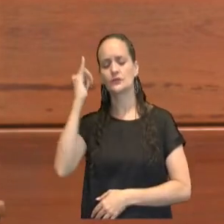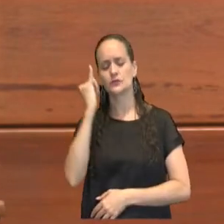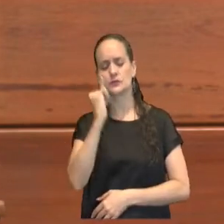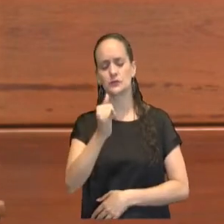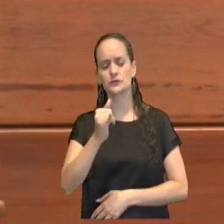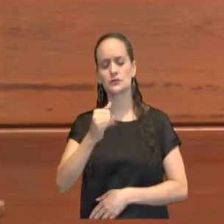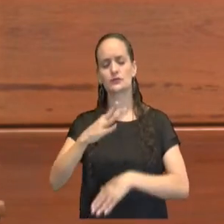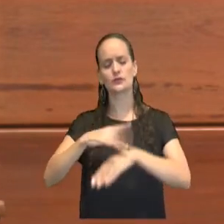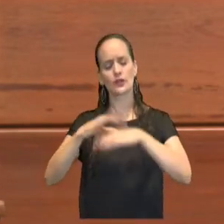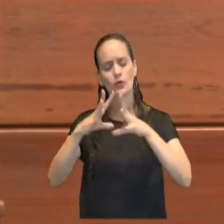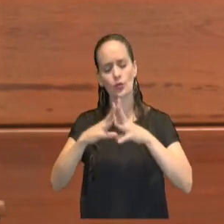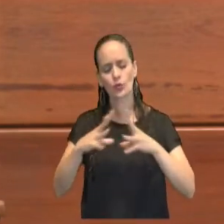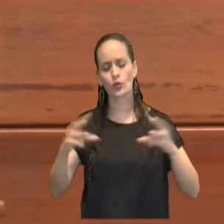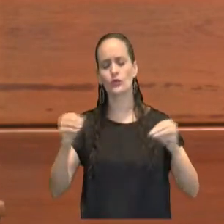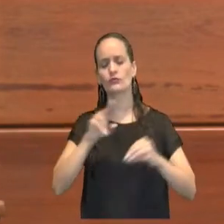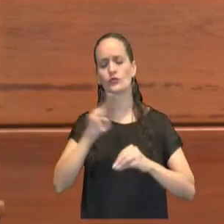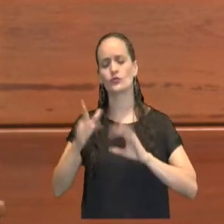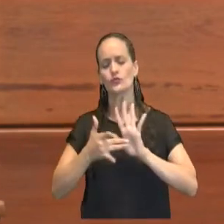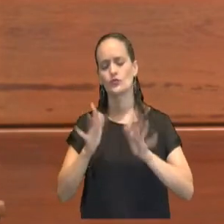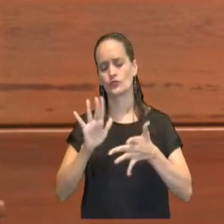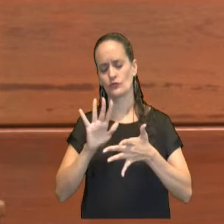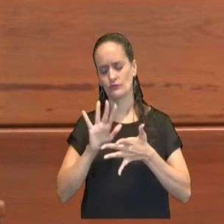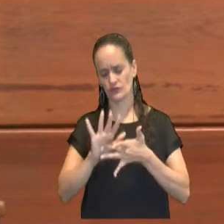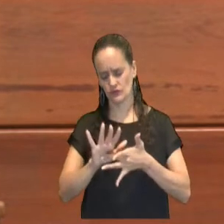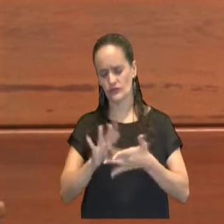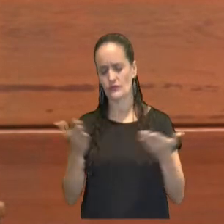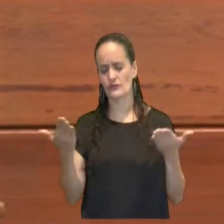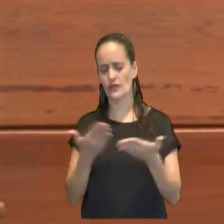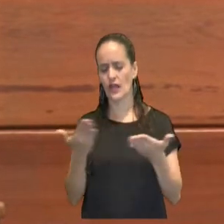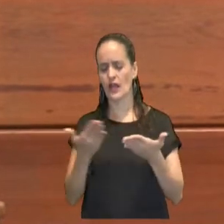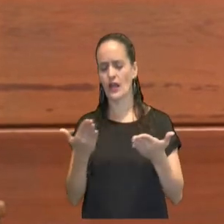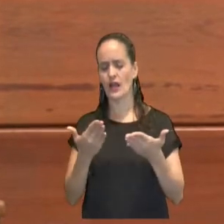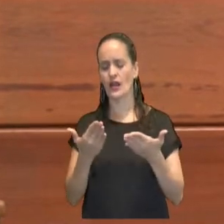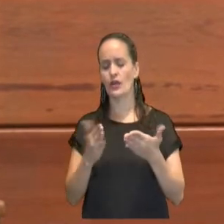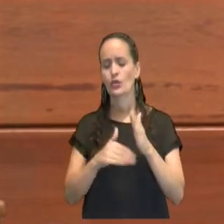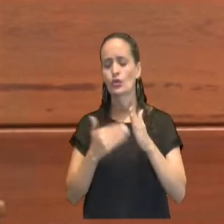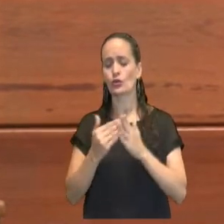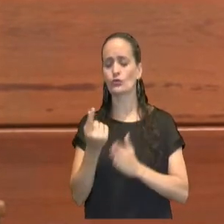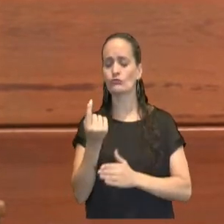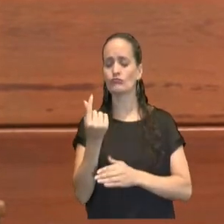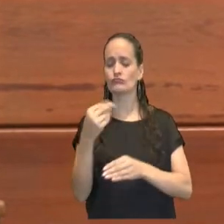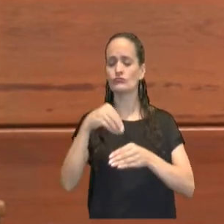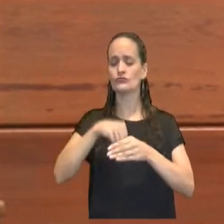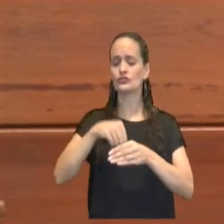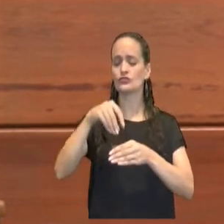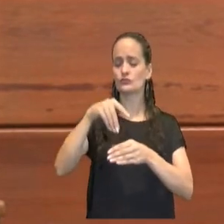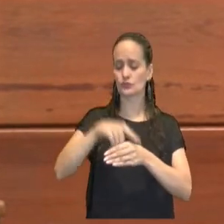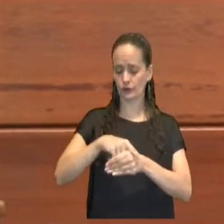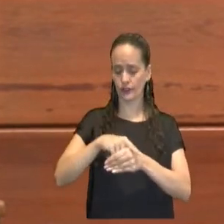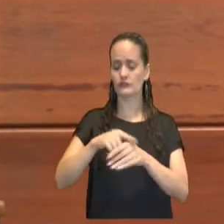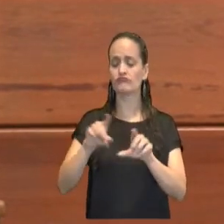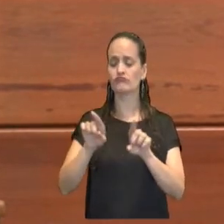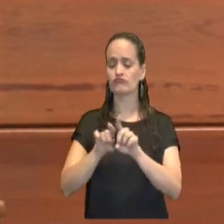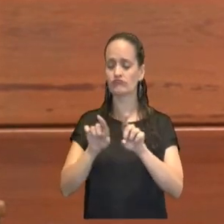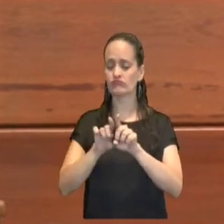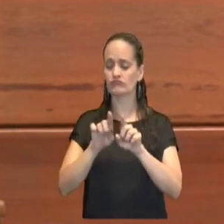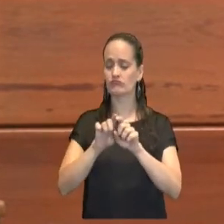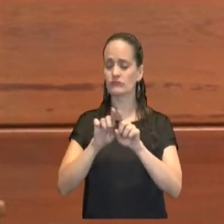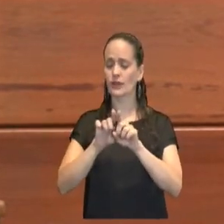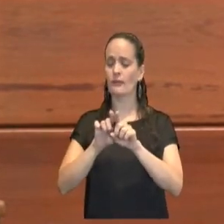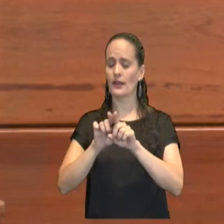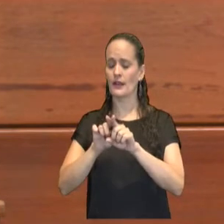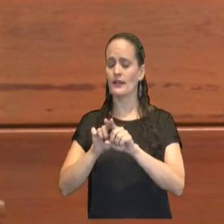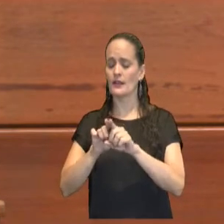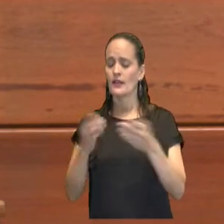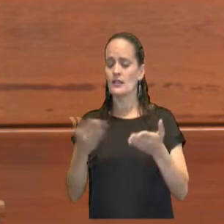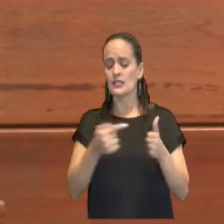e sarando, Deus. Em nome de Jesus Cristo, eu coloco diante de ti todos os dízimos, Senhor, todas as ofertas que foram entregues, Senhor, meu